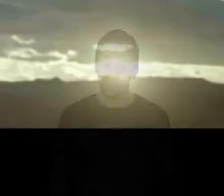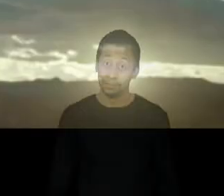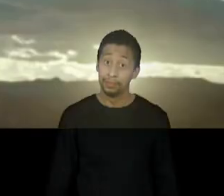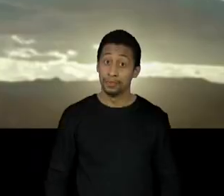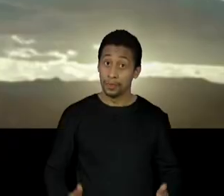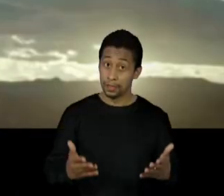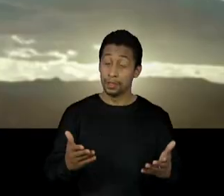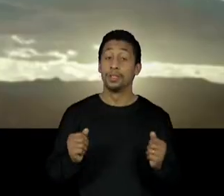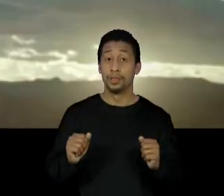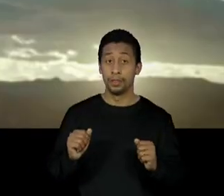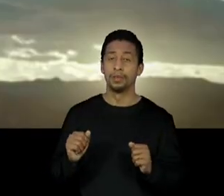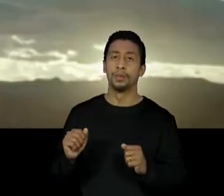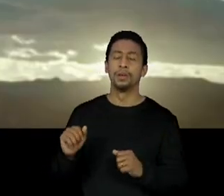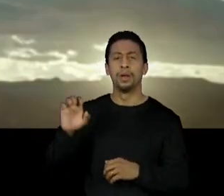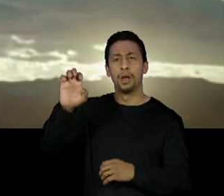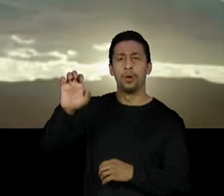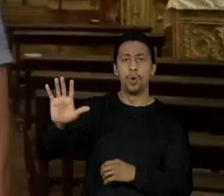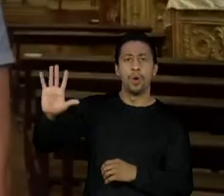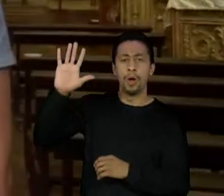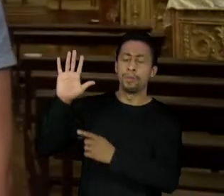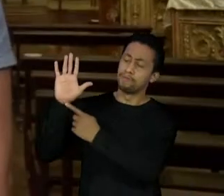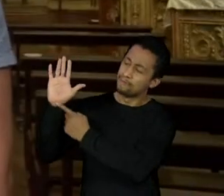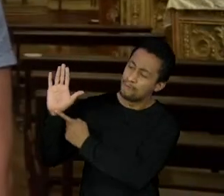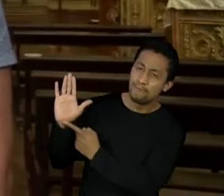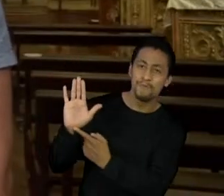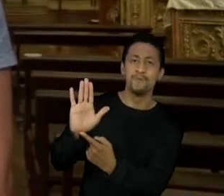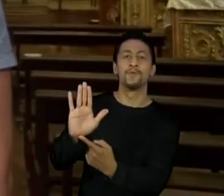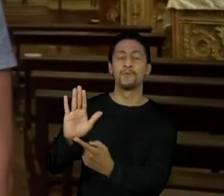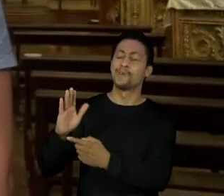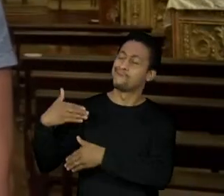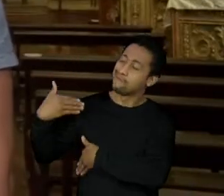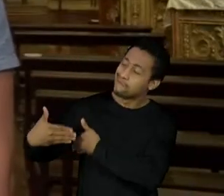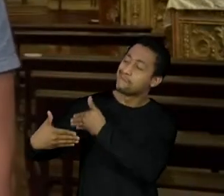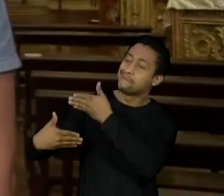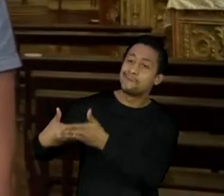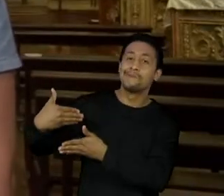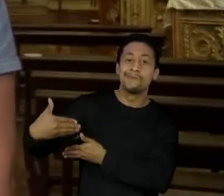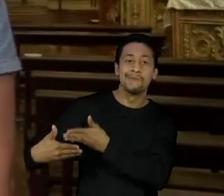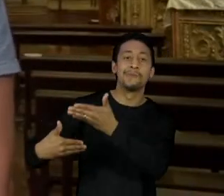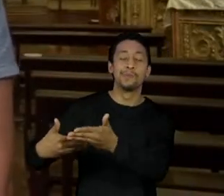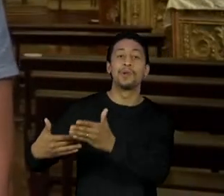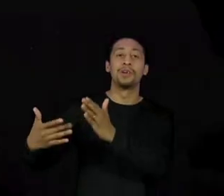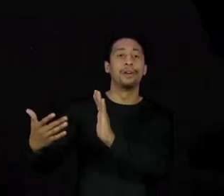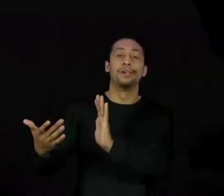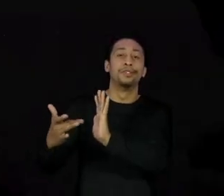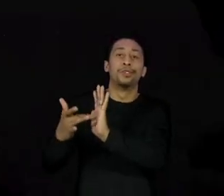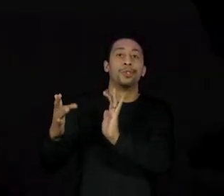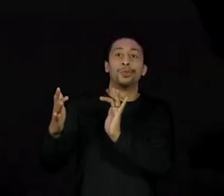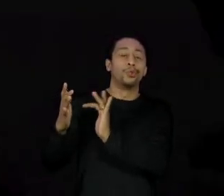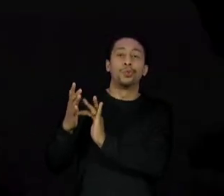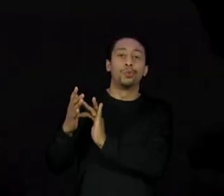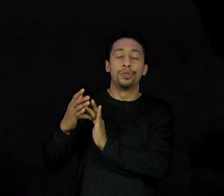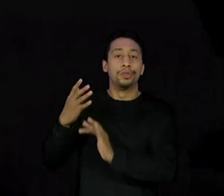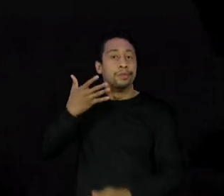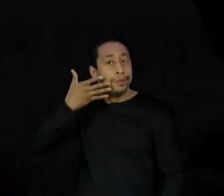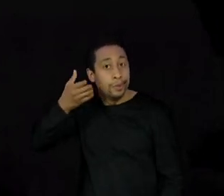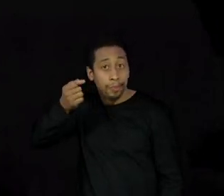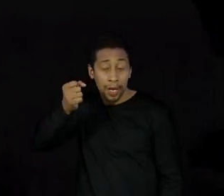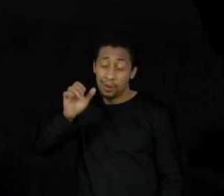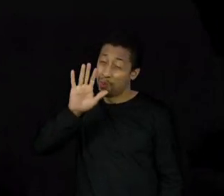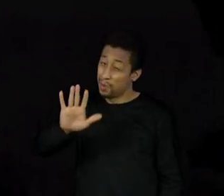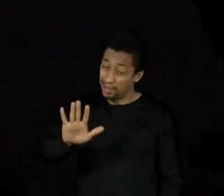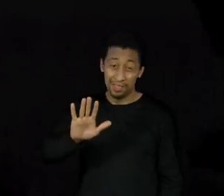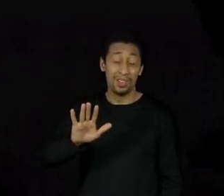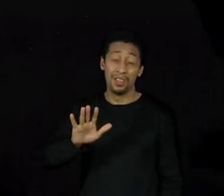Apesar da iconografia cristã ter mostrado, através dos séculos, um Cristo muito europeu, Jesus era um semita,